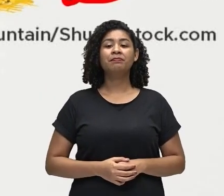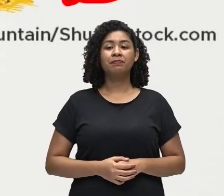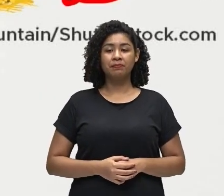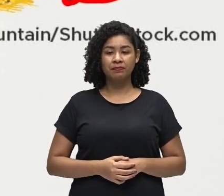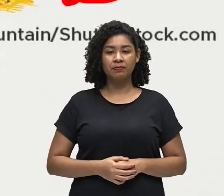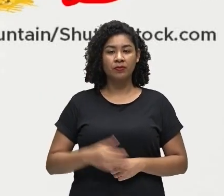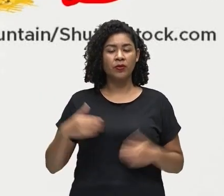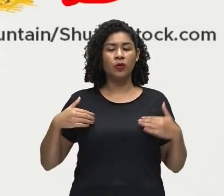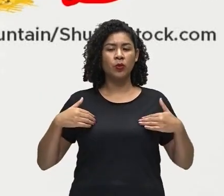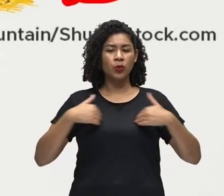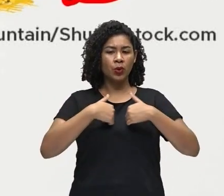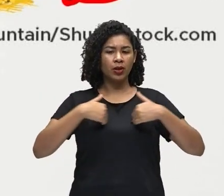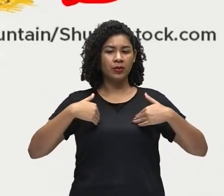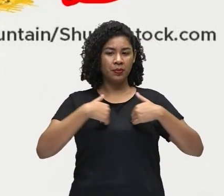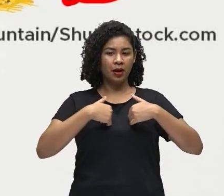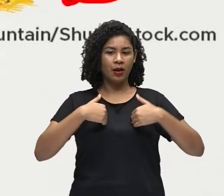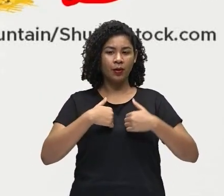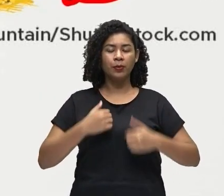animal que,